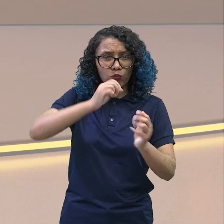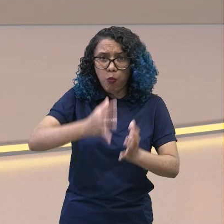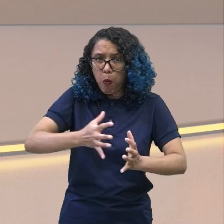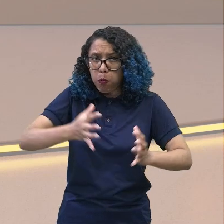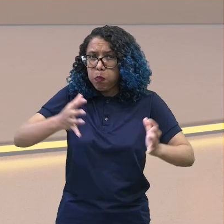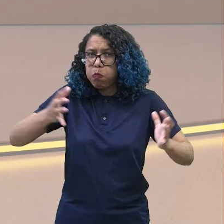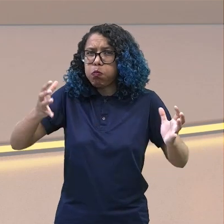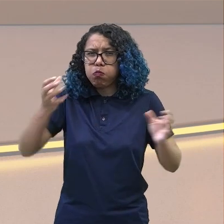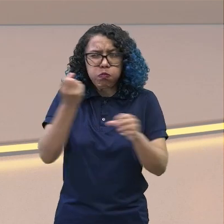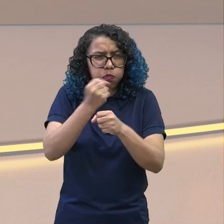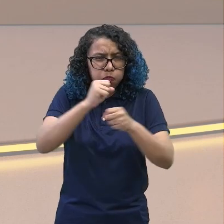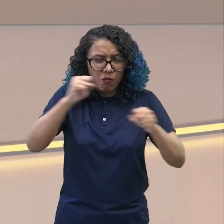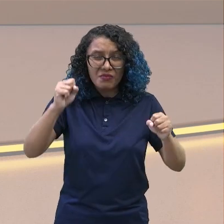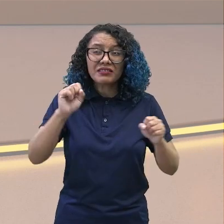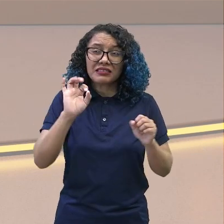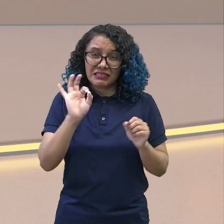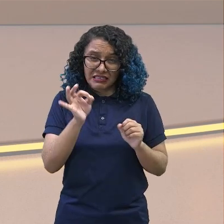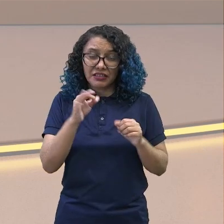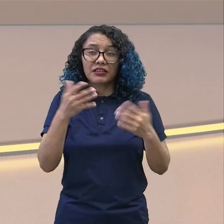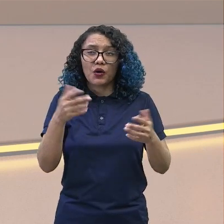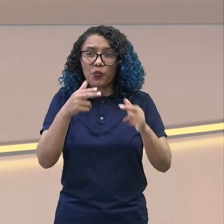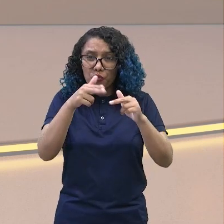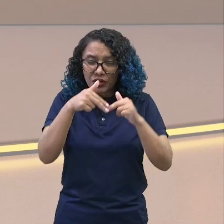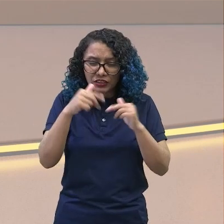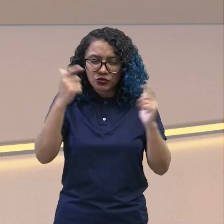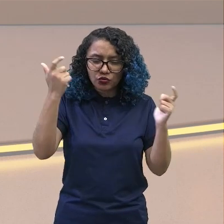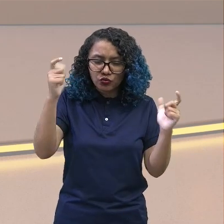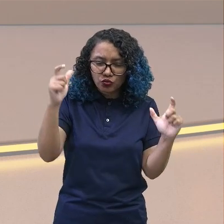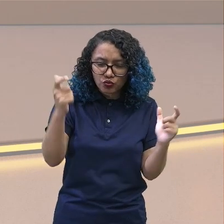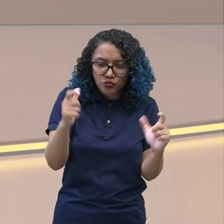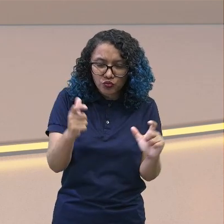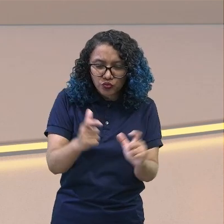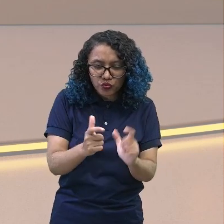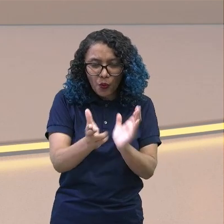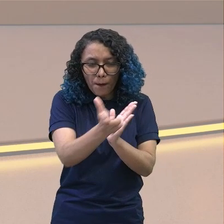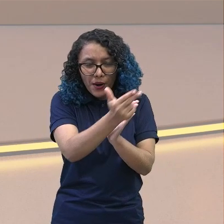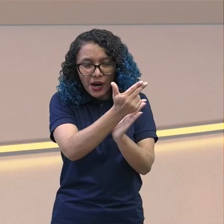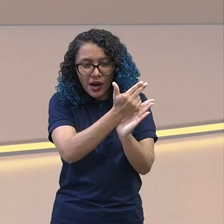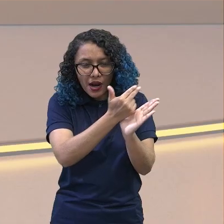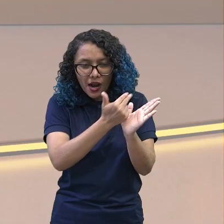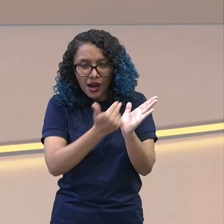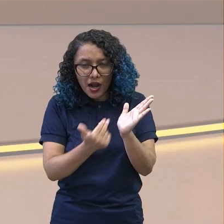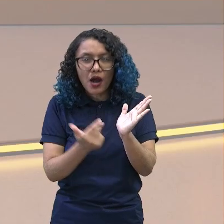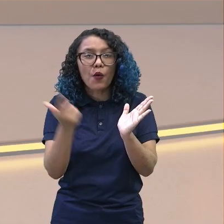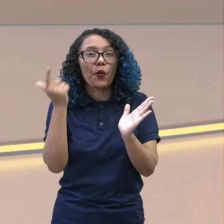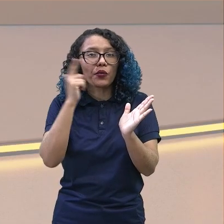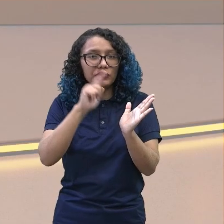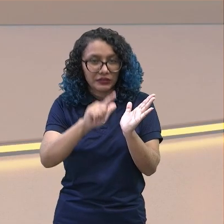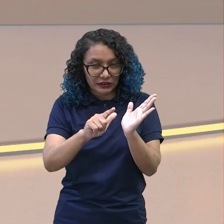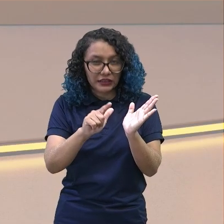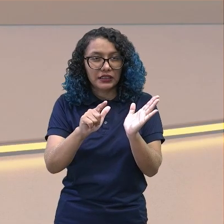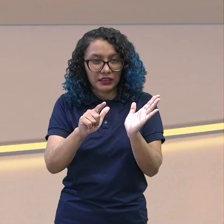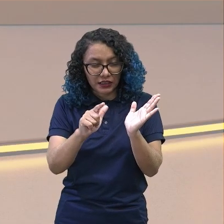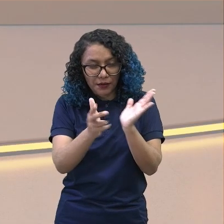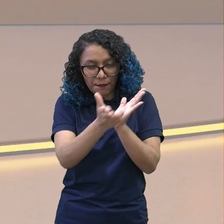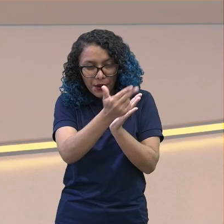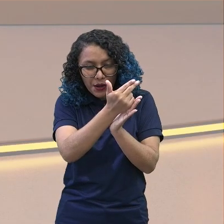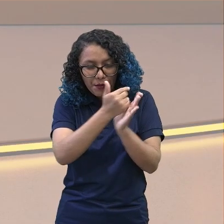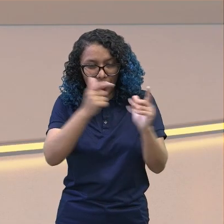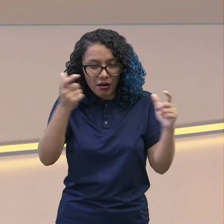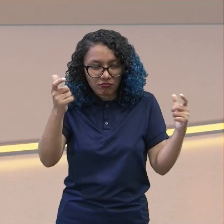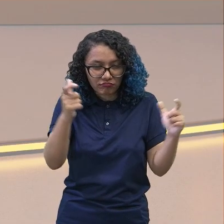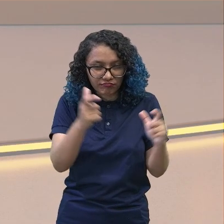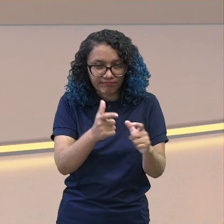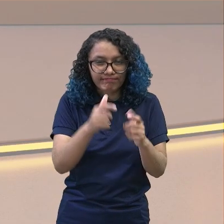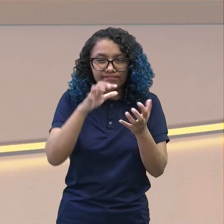reduz a realidade através da escala para ela caber nas representações que a gente tem, nos